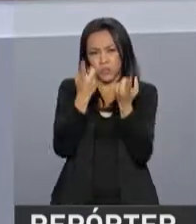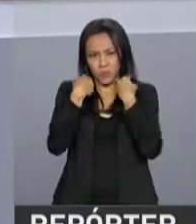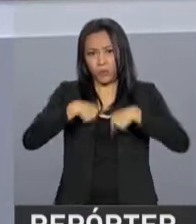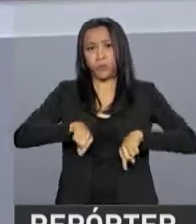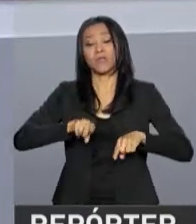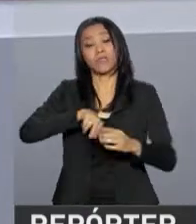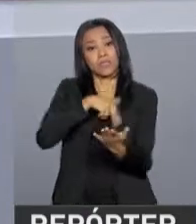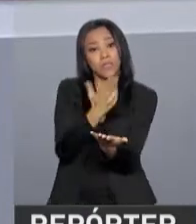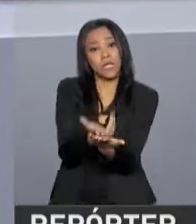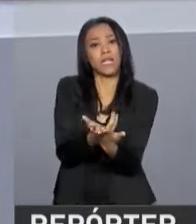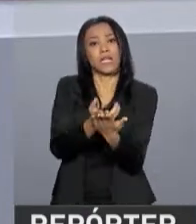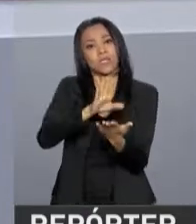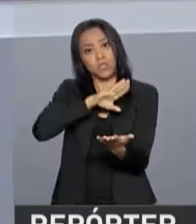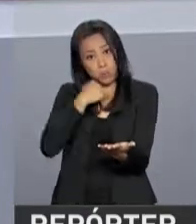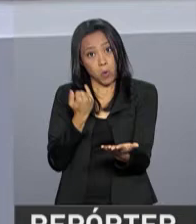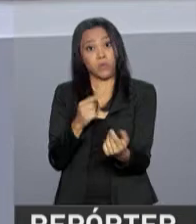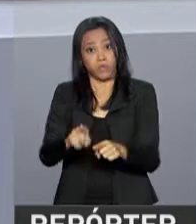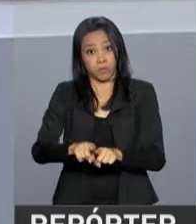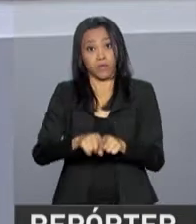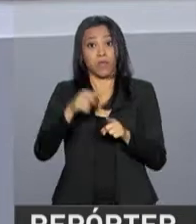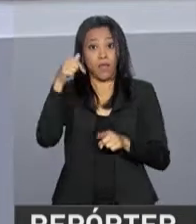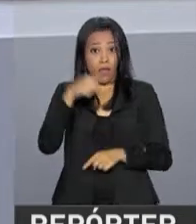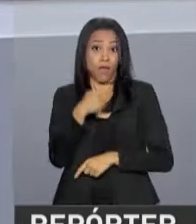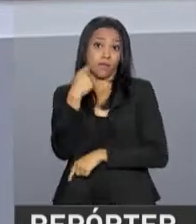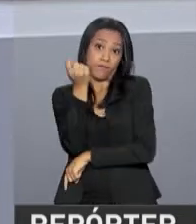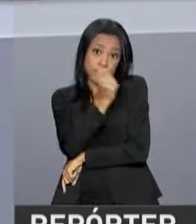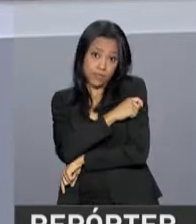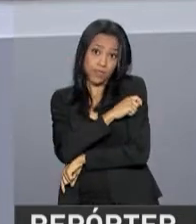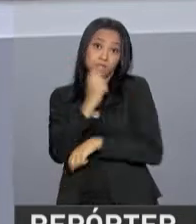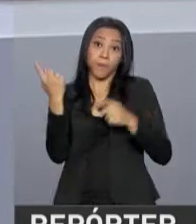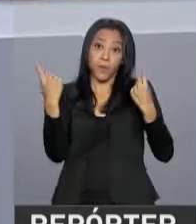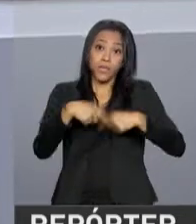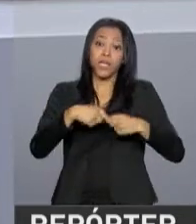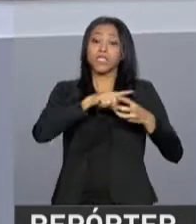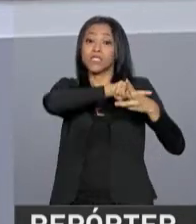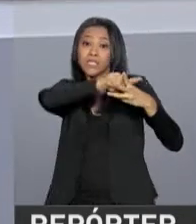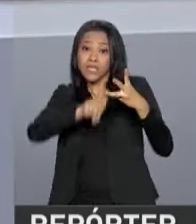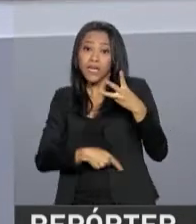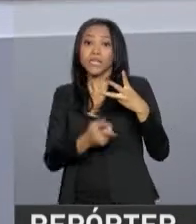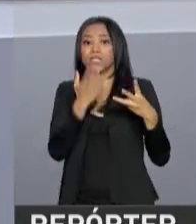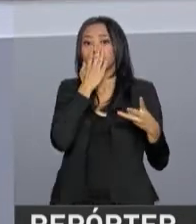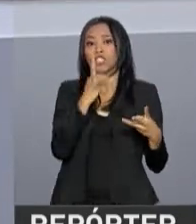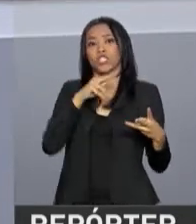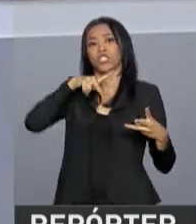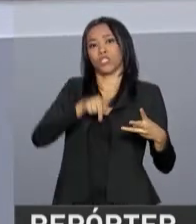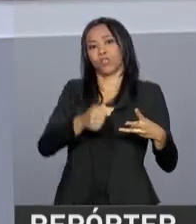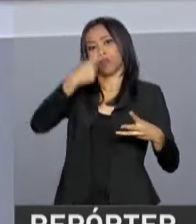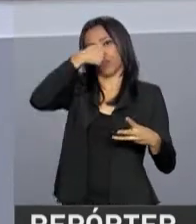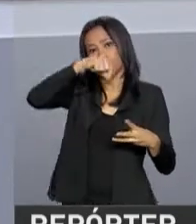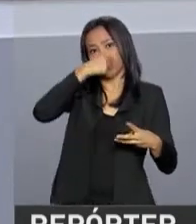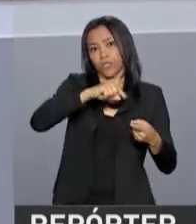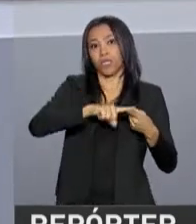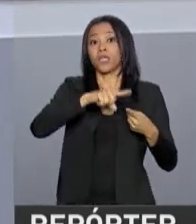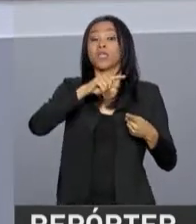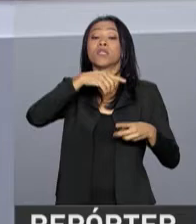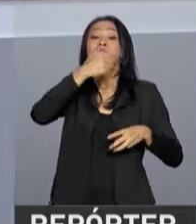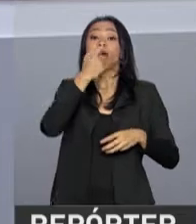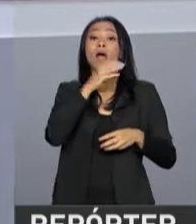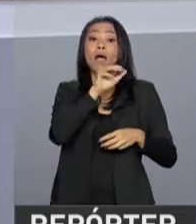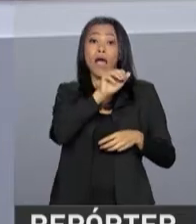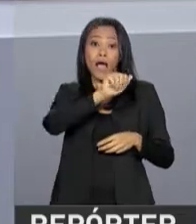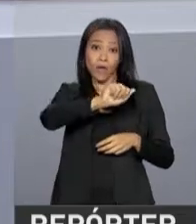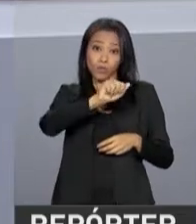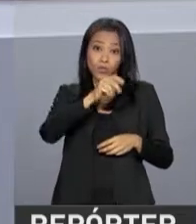internações e mortes a vacina desta campanha protege contra três subtipos do vírus influenza do tipo a que incluiu